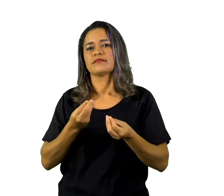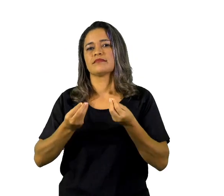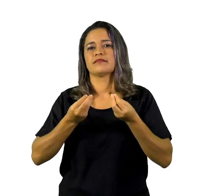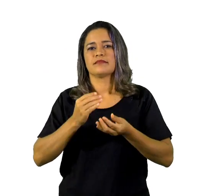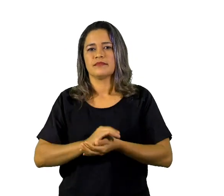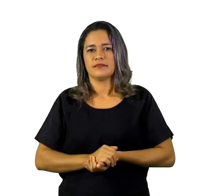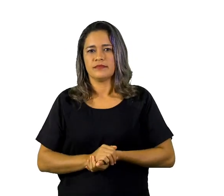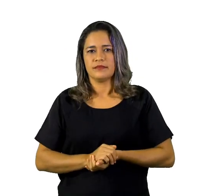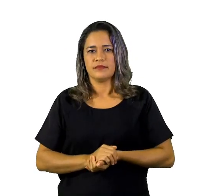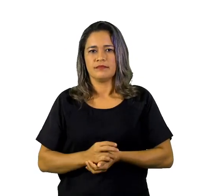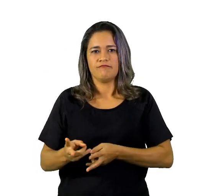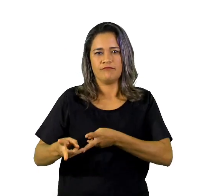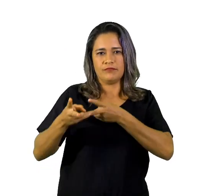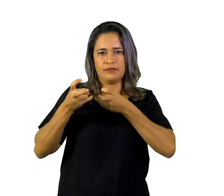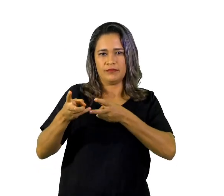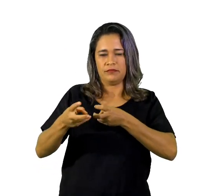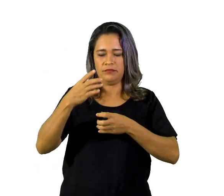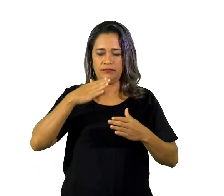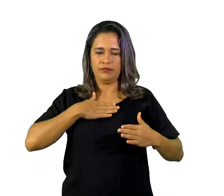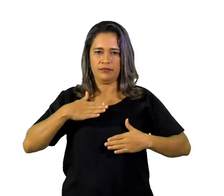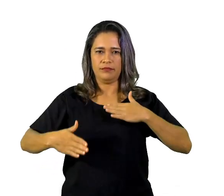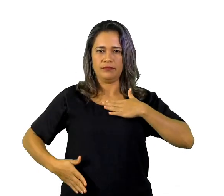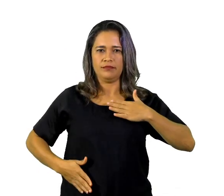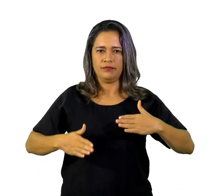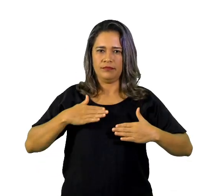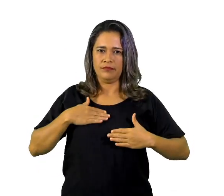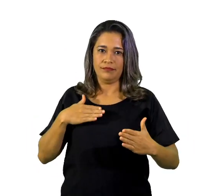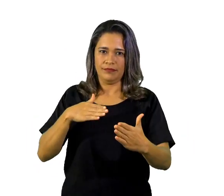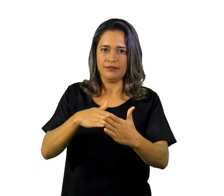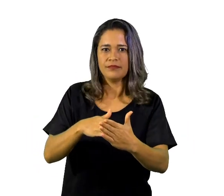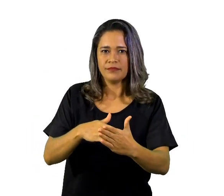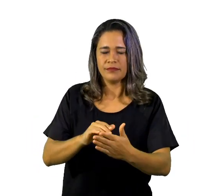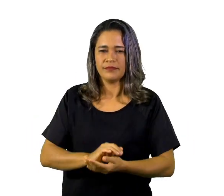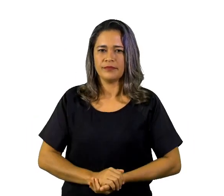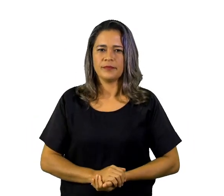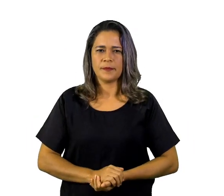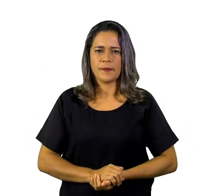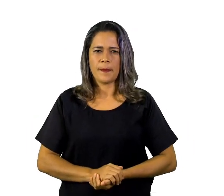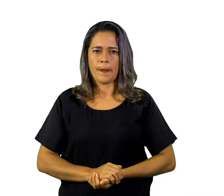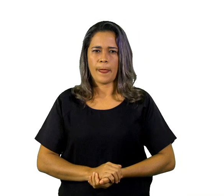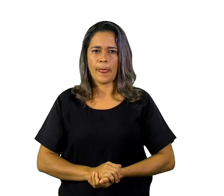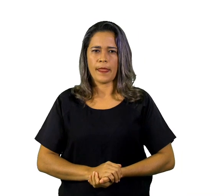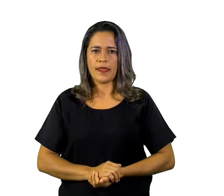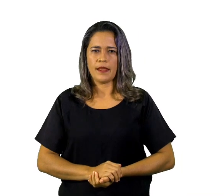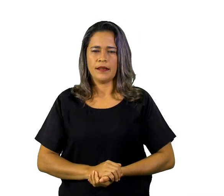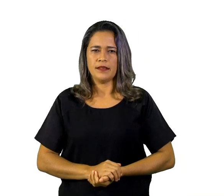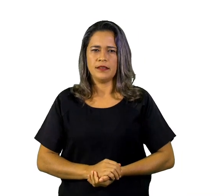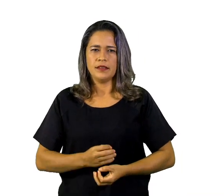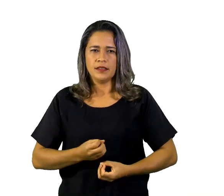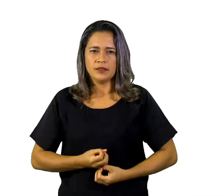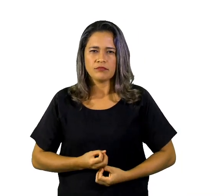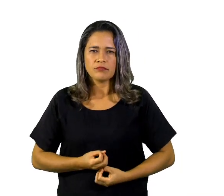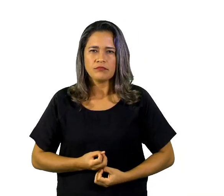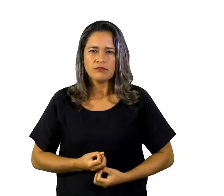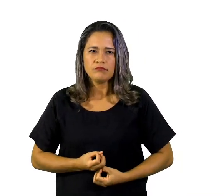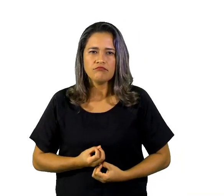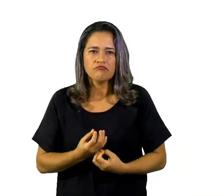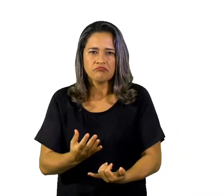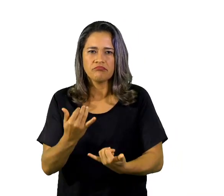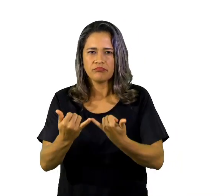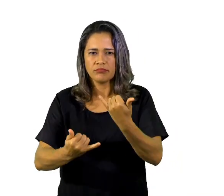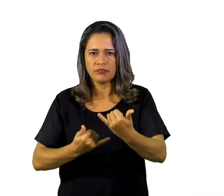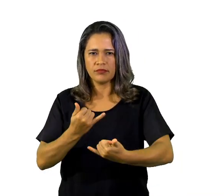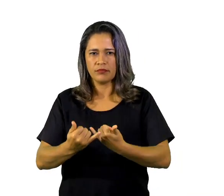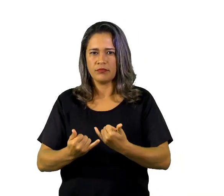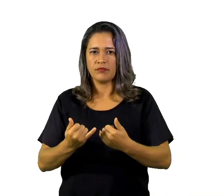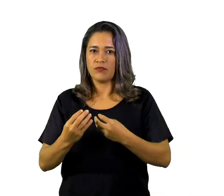a percepção do próprio corpo e de seus limites, a autonomia no brincar e nos cuidados de